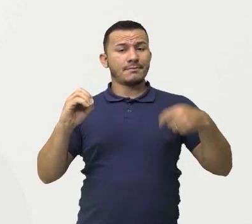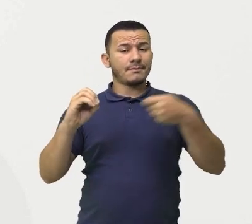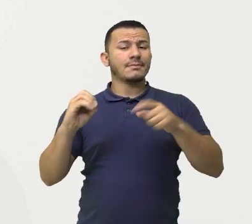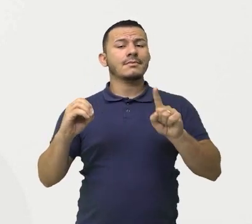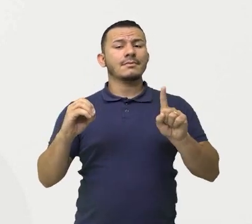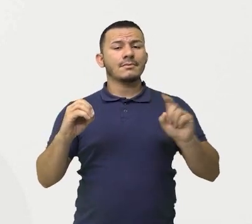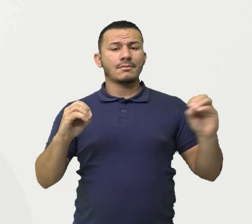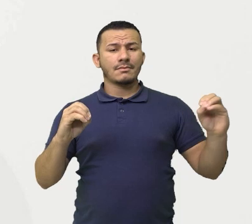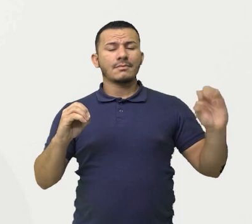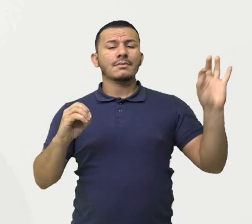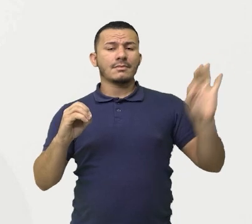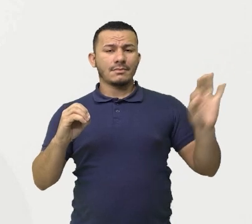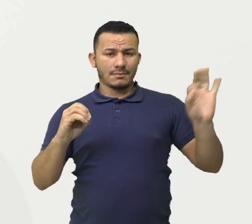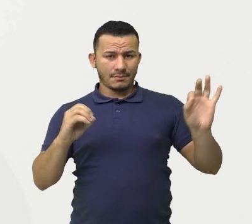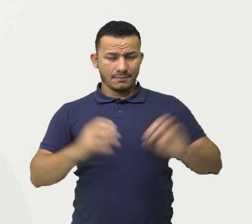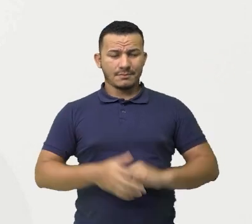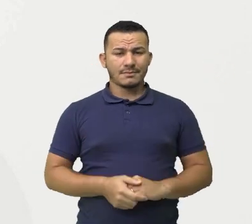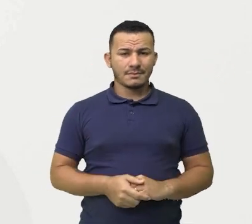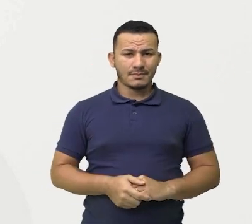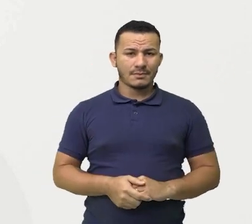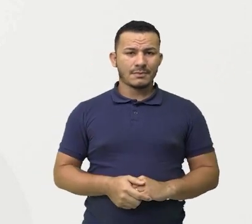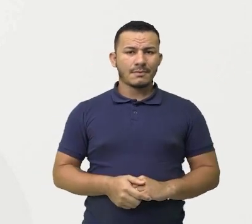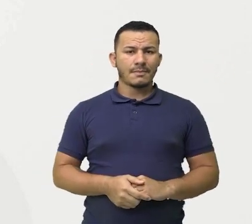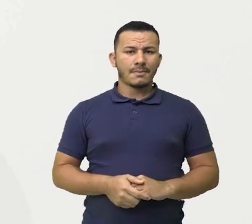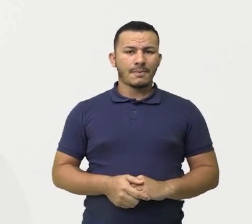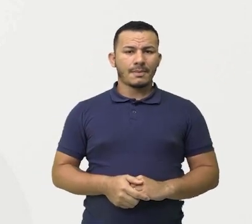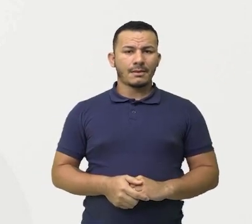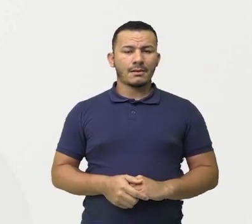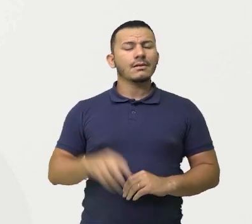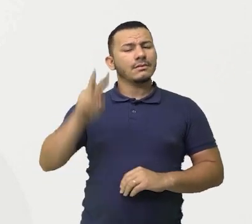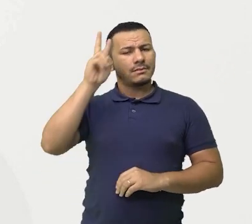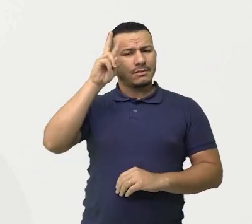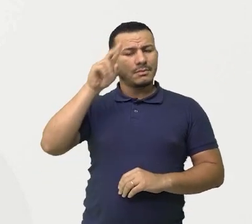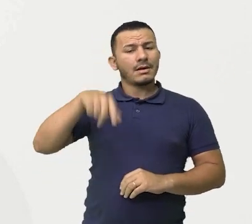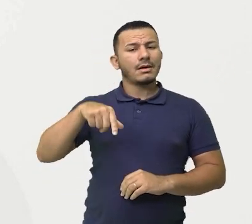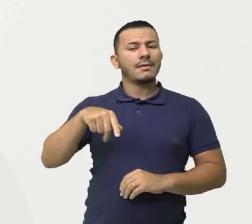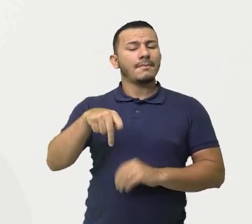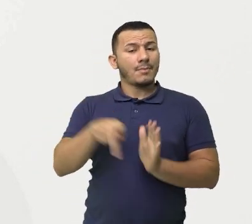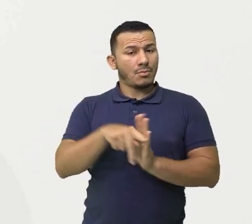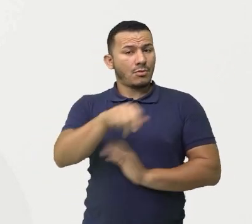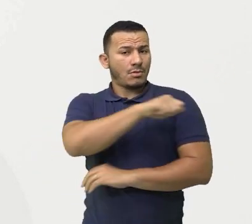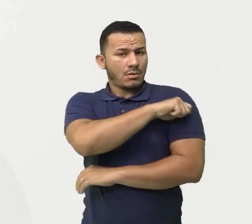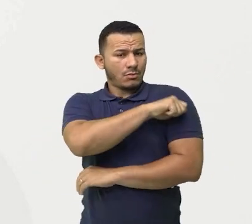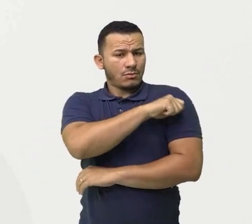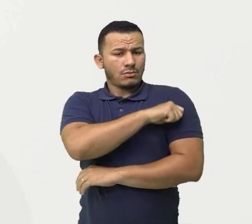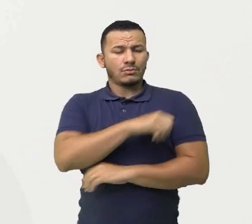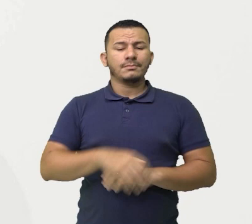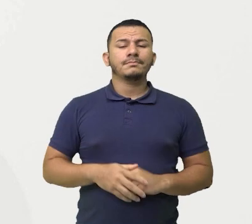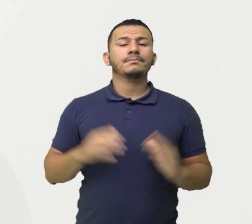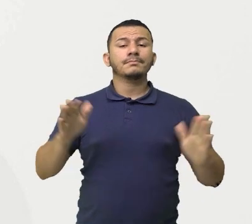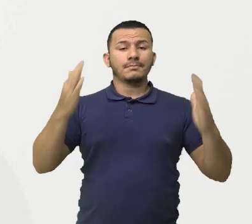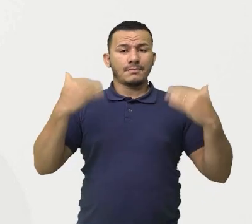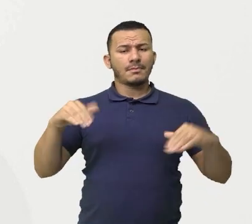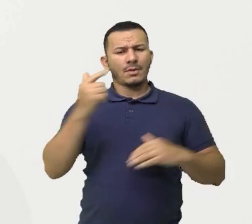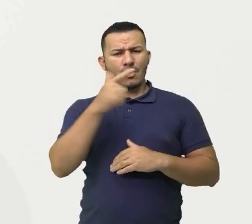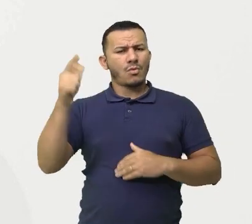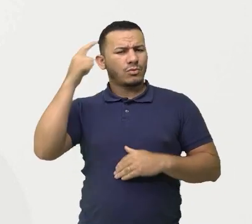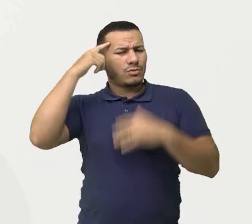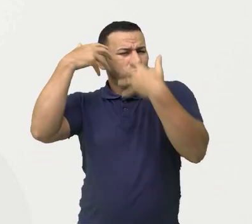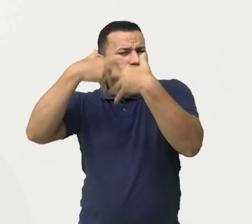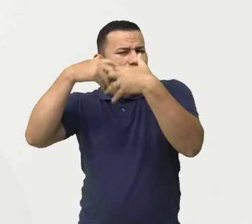lá, né, no nosso questãozinha que o professor deu, nós estamos tratando de 800 alunos. E aí, outro cálculo mental bem